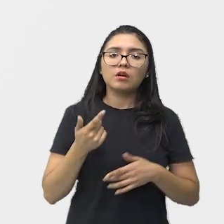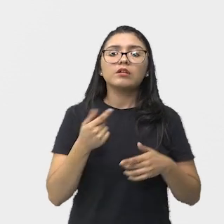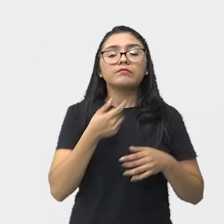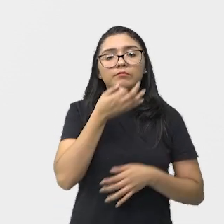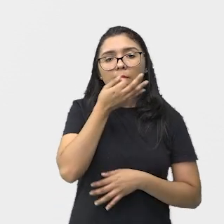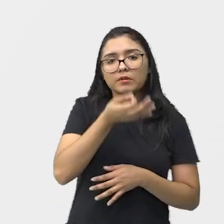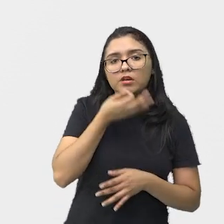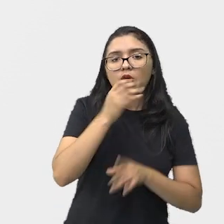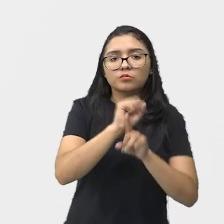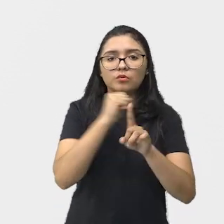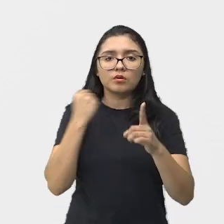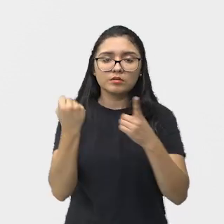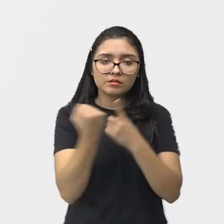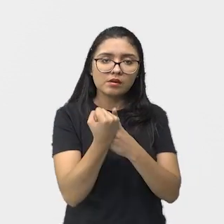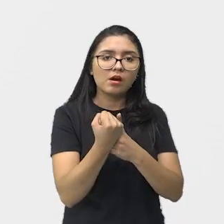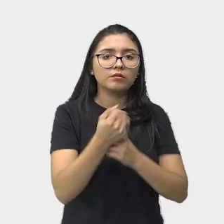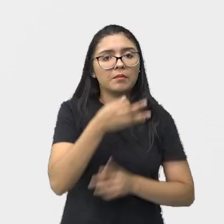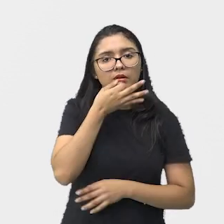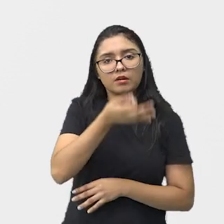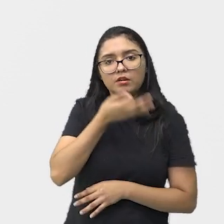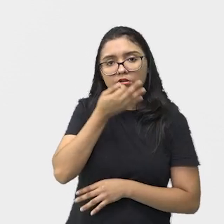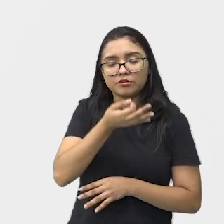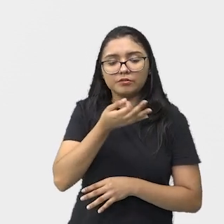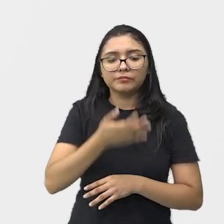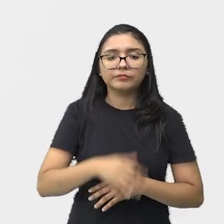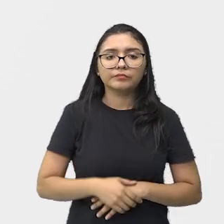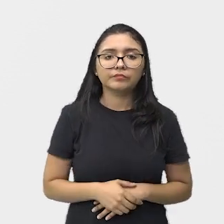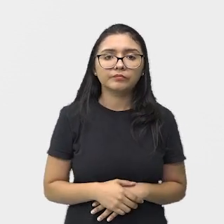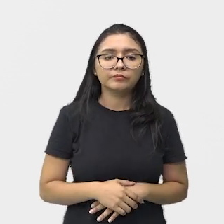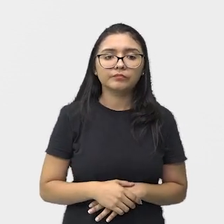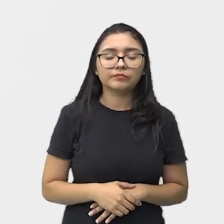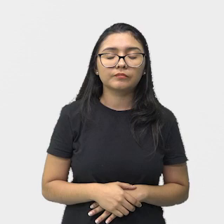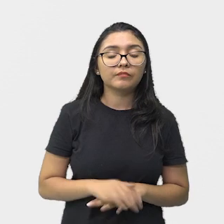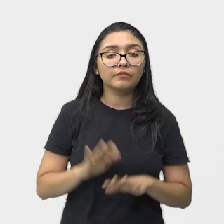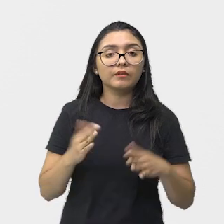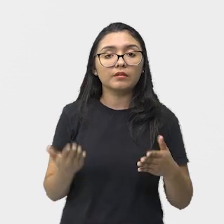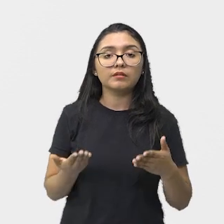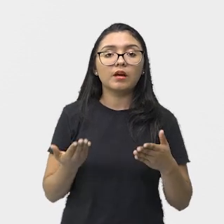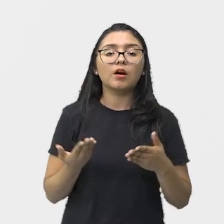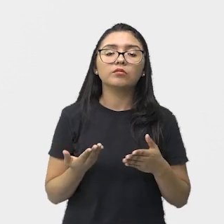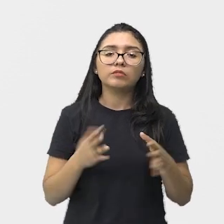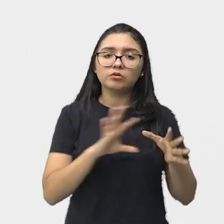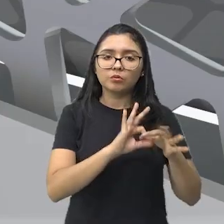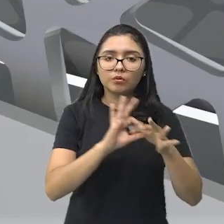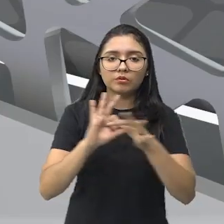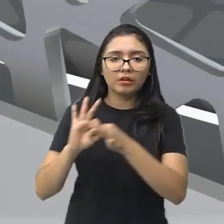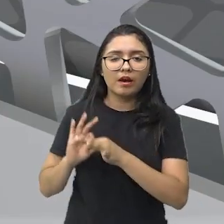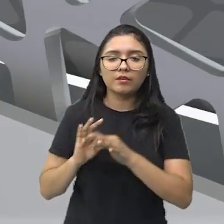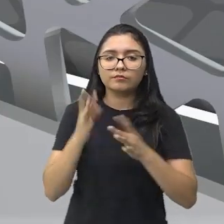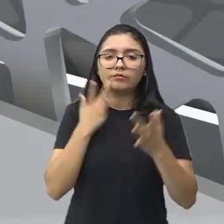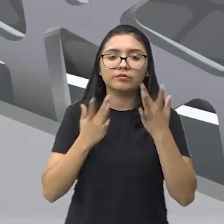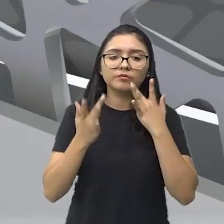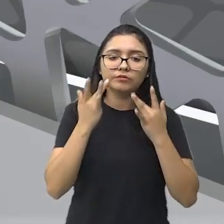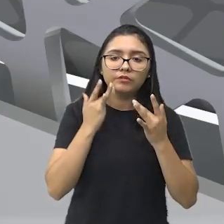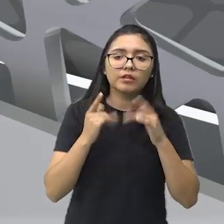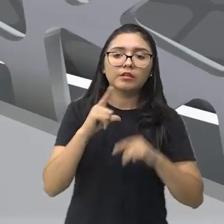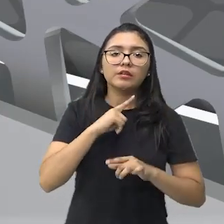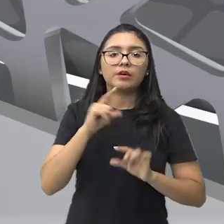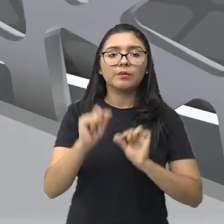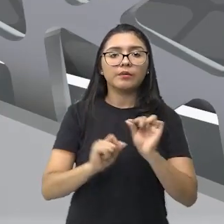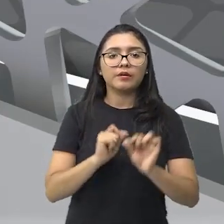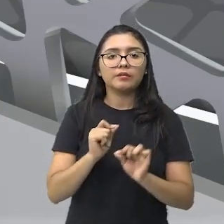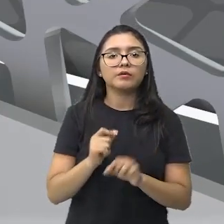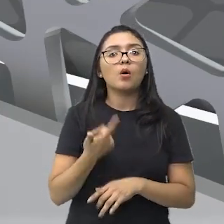e criticar valores morais, certo? E aí, dentro desse contexto do teatro, nós também